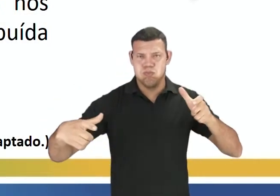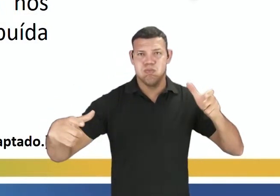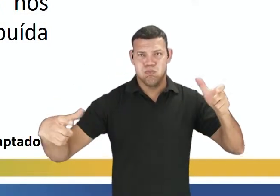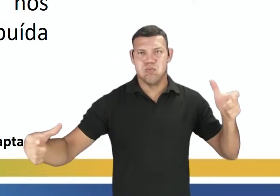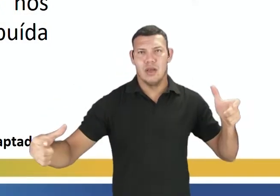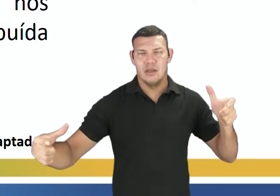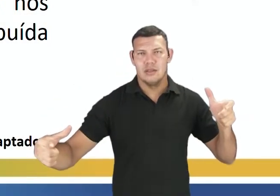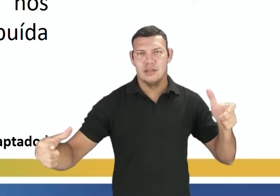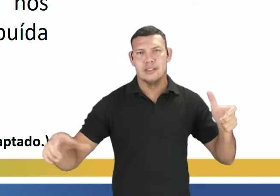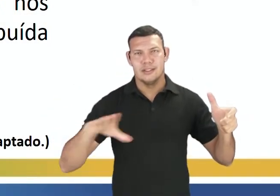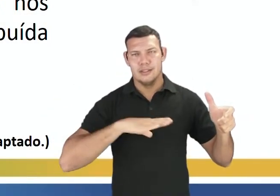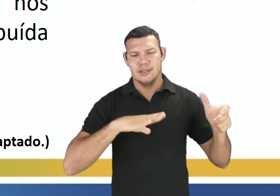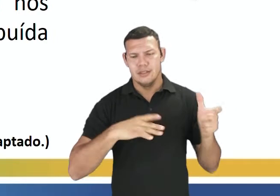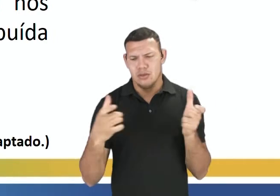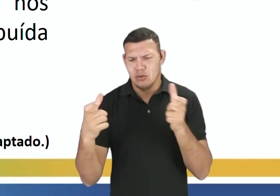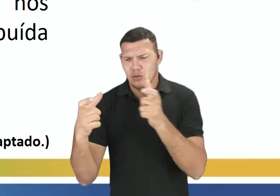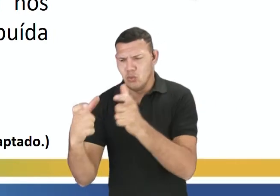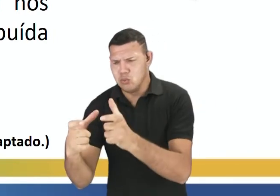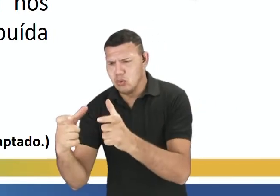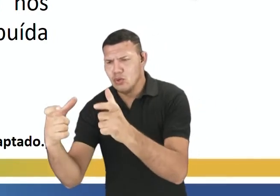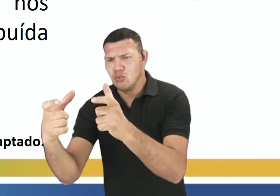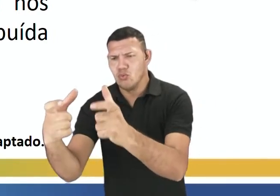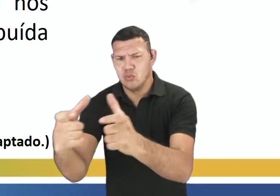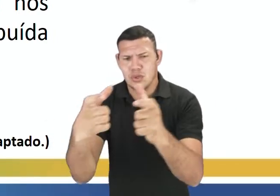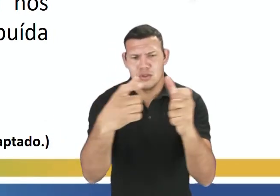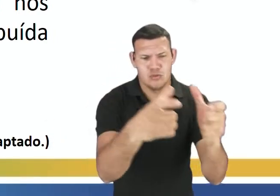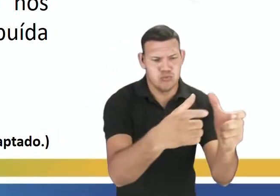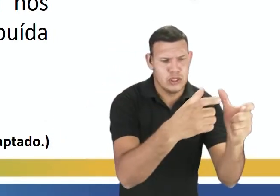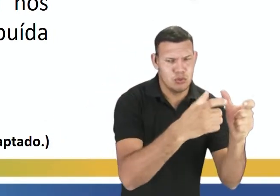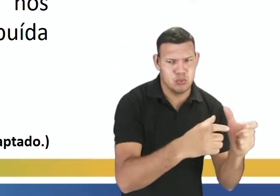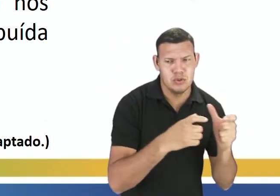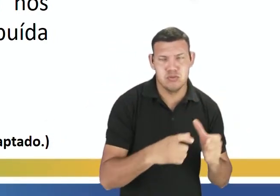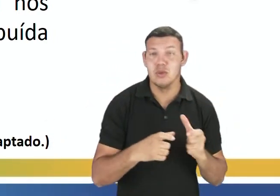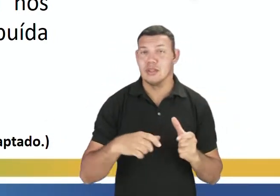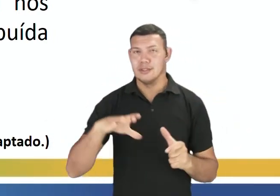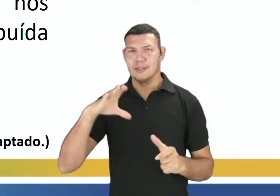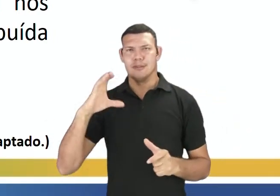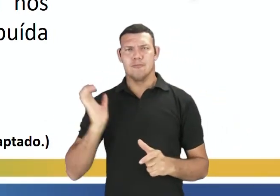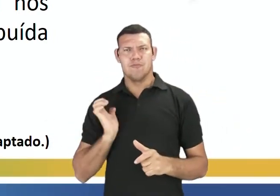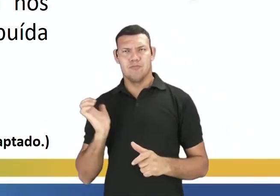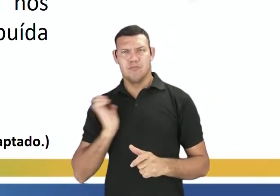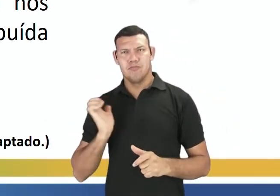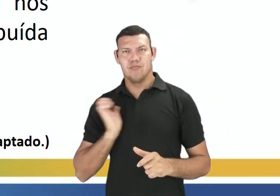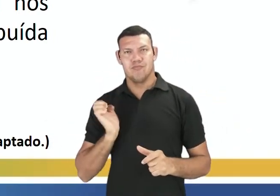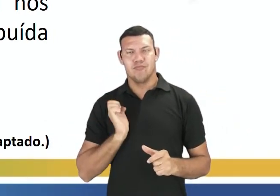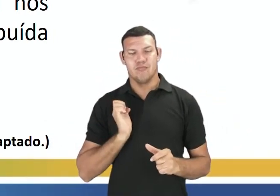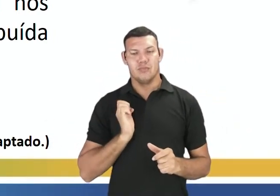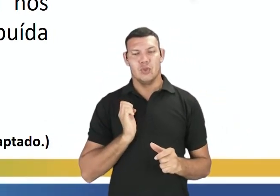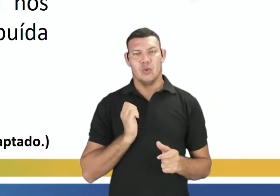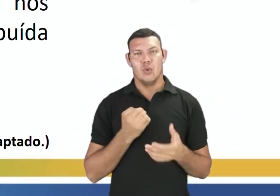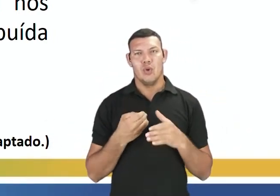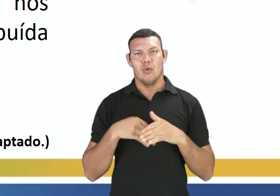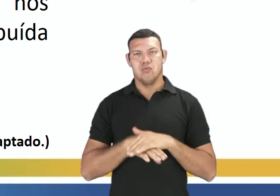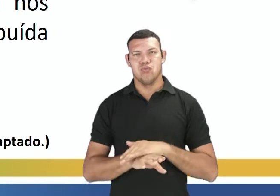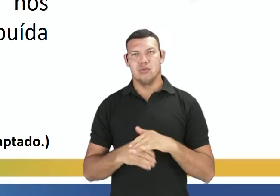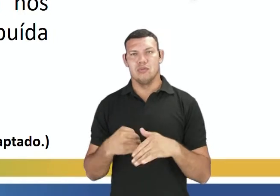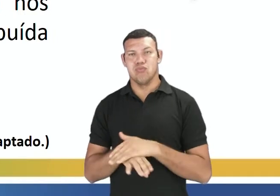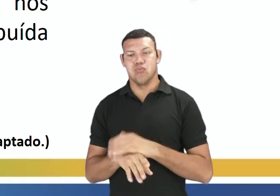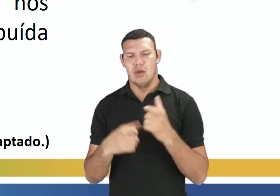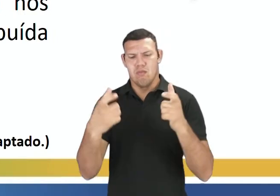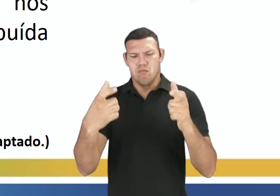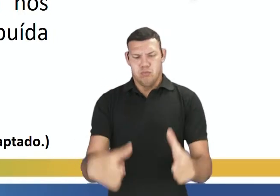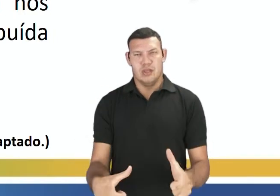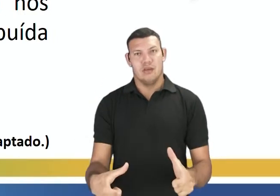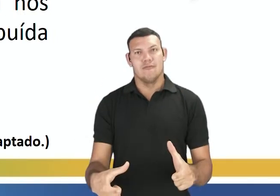aumento significativo, o que indica que a riqueza antes era concentrada nos grandes centros urbanos, vem sendo distribuído também nas